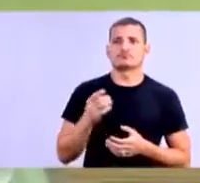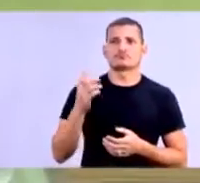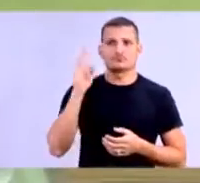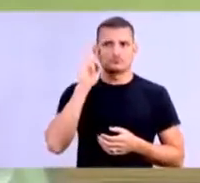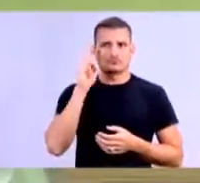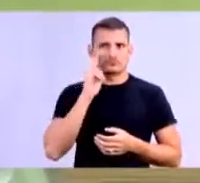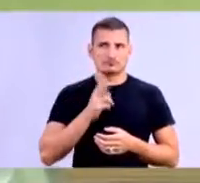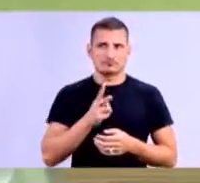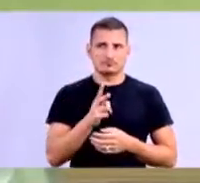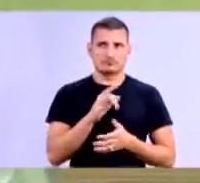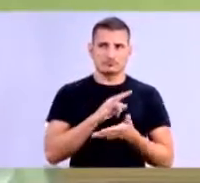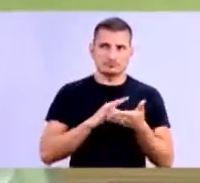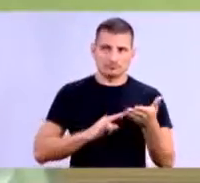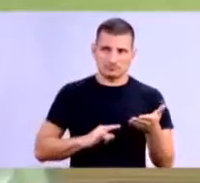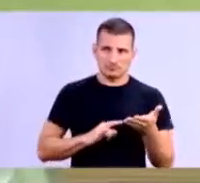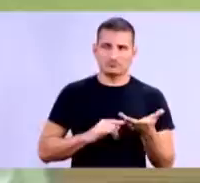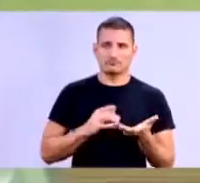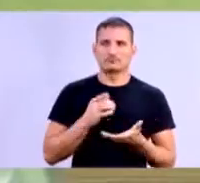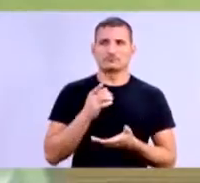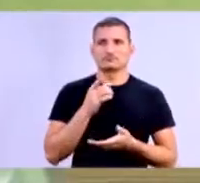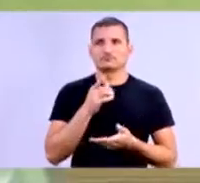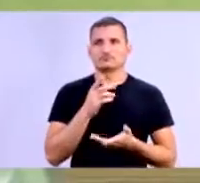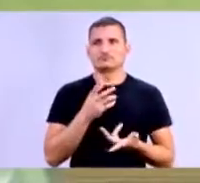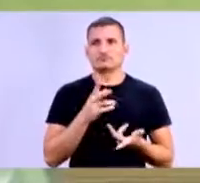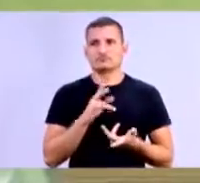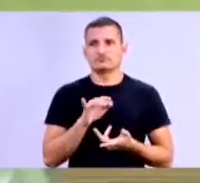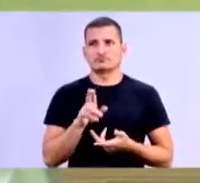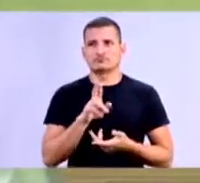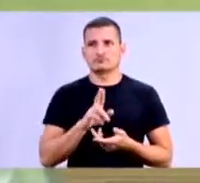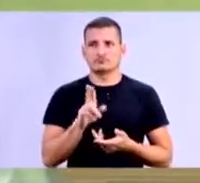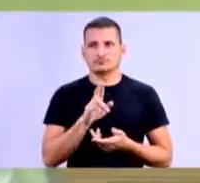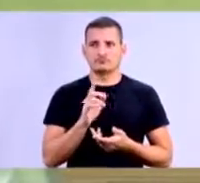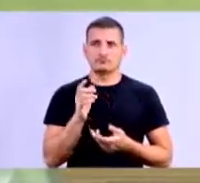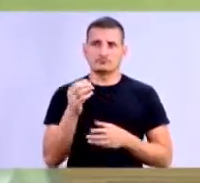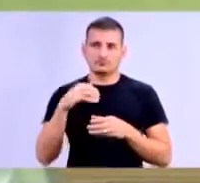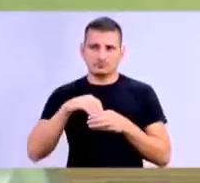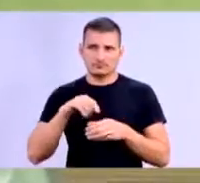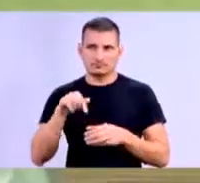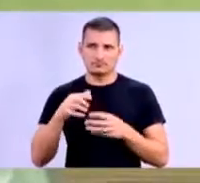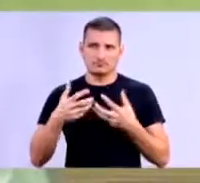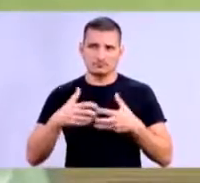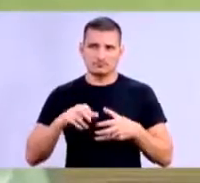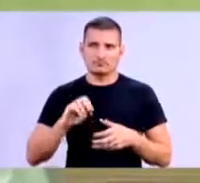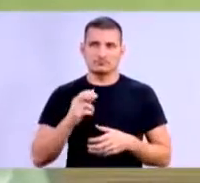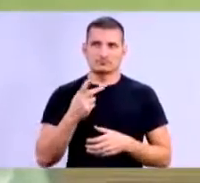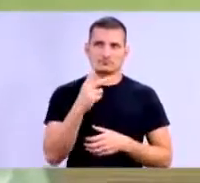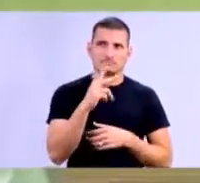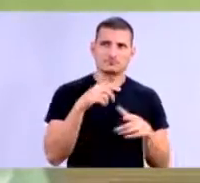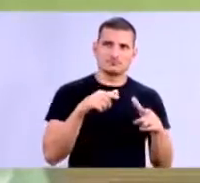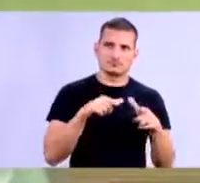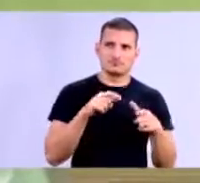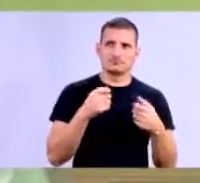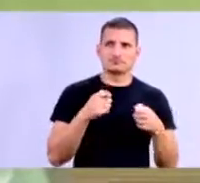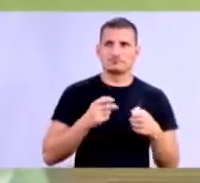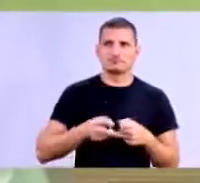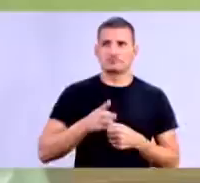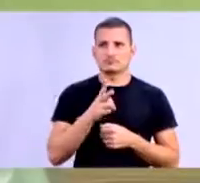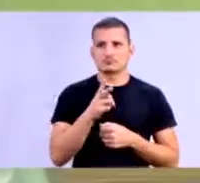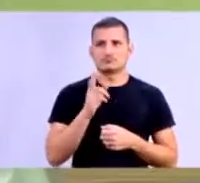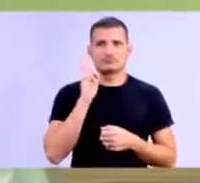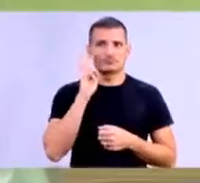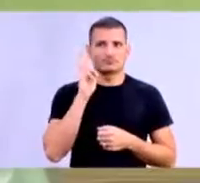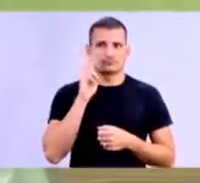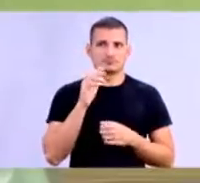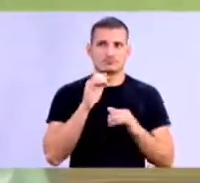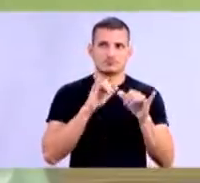uma documentação oficial que você vai usar aqui dentro da instituição ou no seu trabalho, precisa sempre lembrar